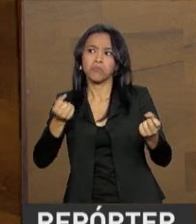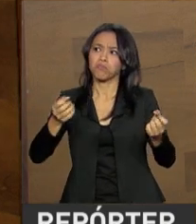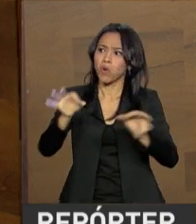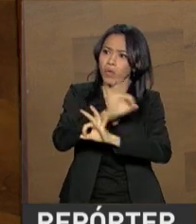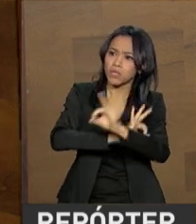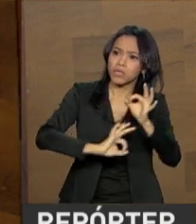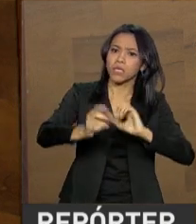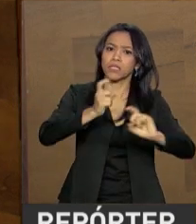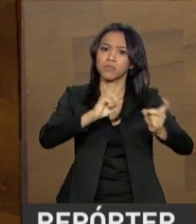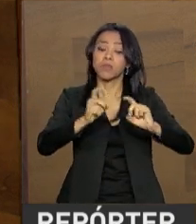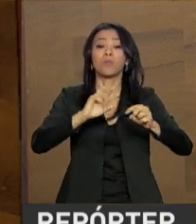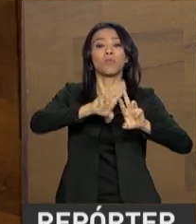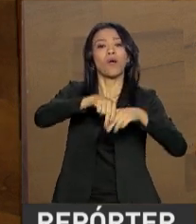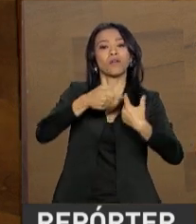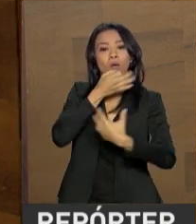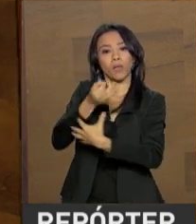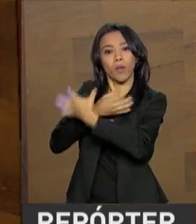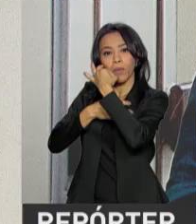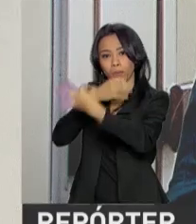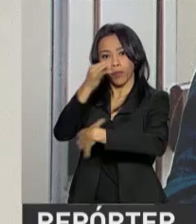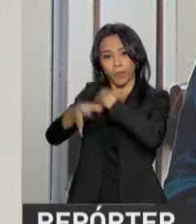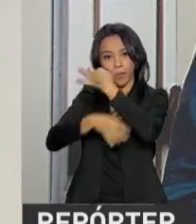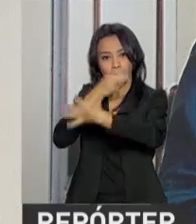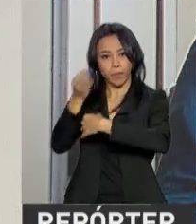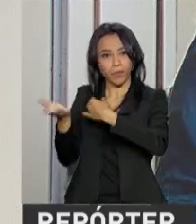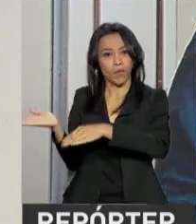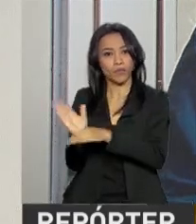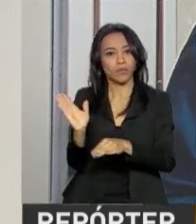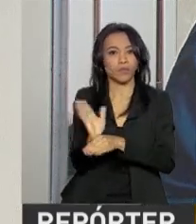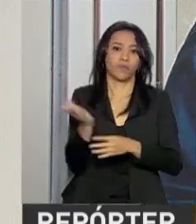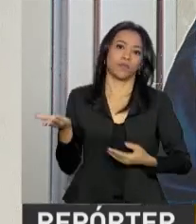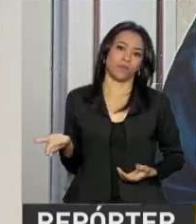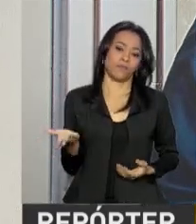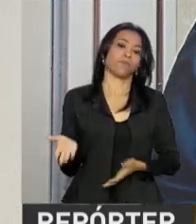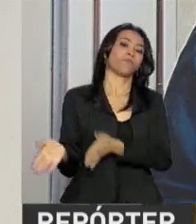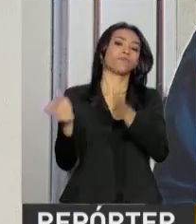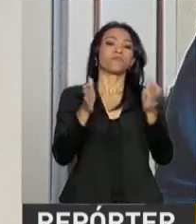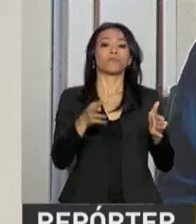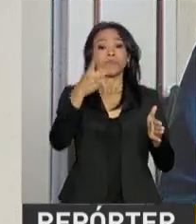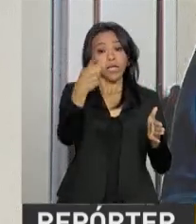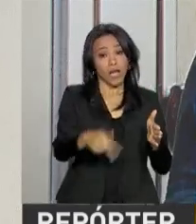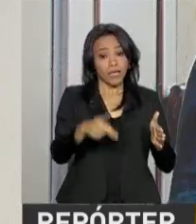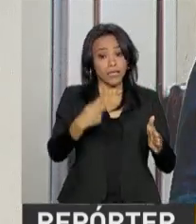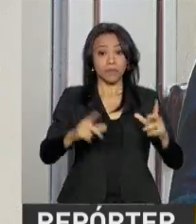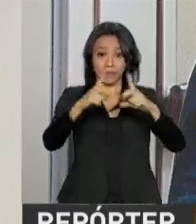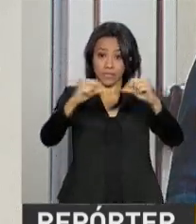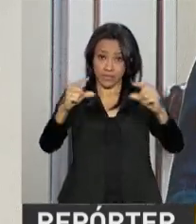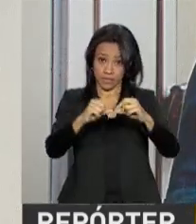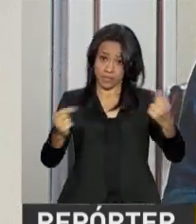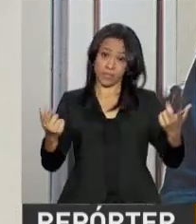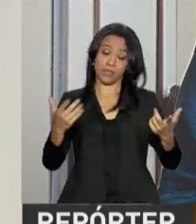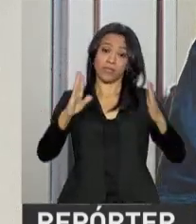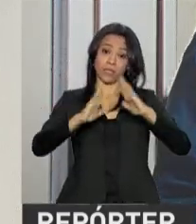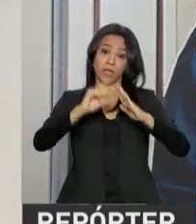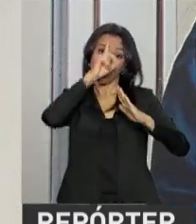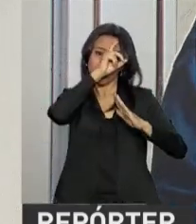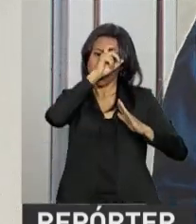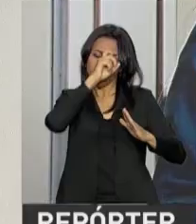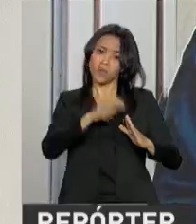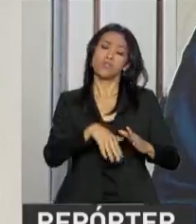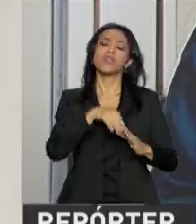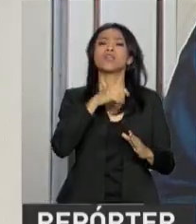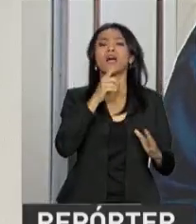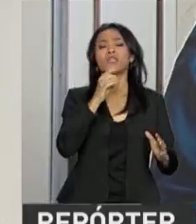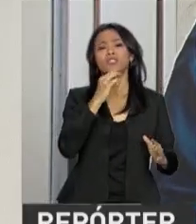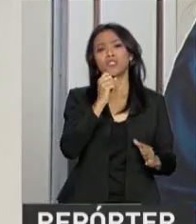qualidade eo sabor especial que prevê rua o instituto hospital de base de brasília atende de 500 a mil pacientes